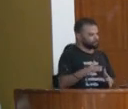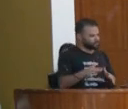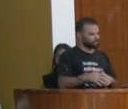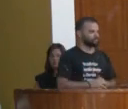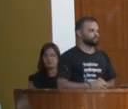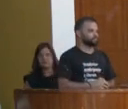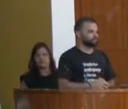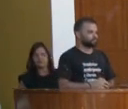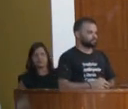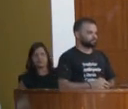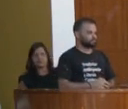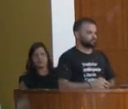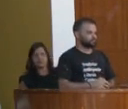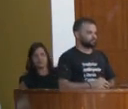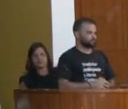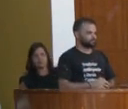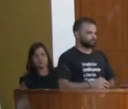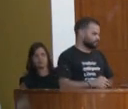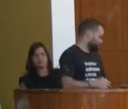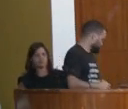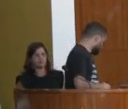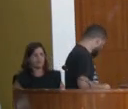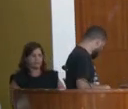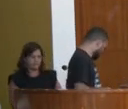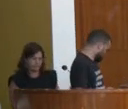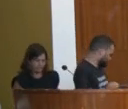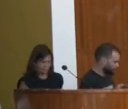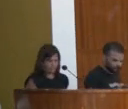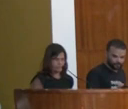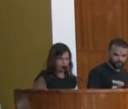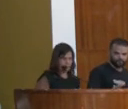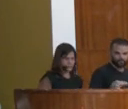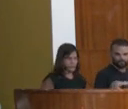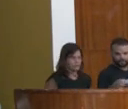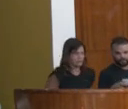menos. Em agosto de 2018,